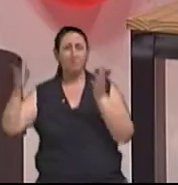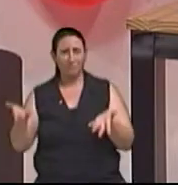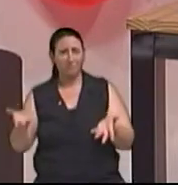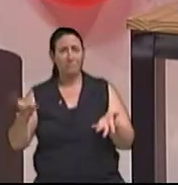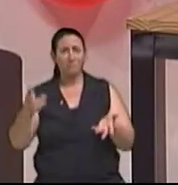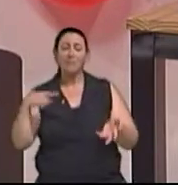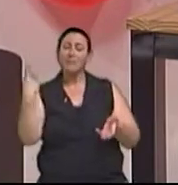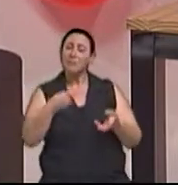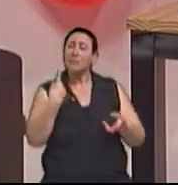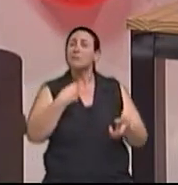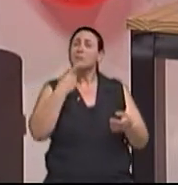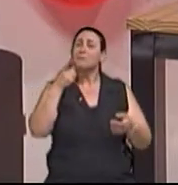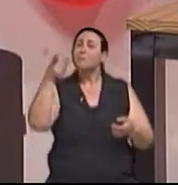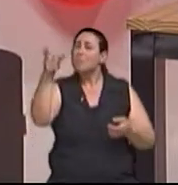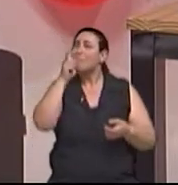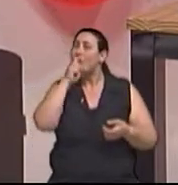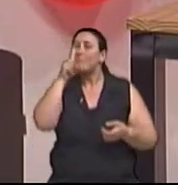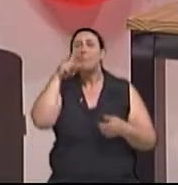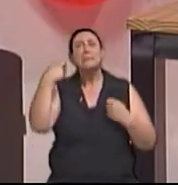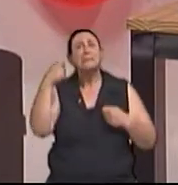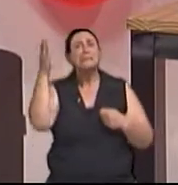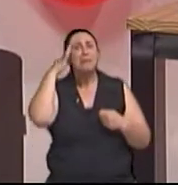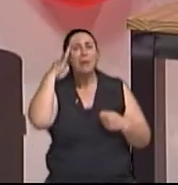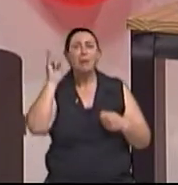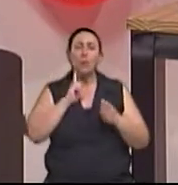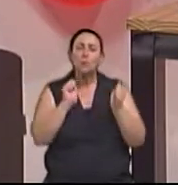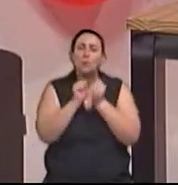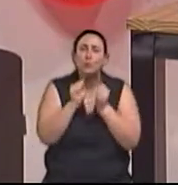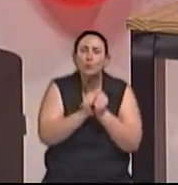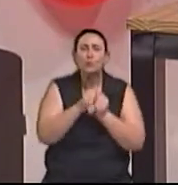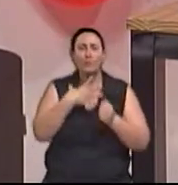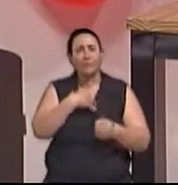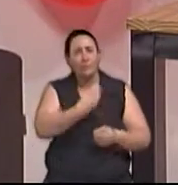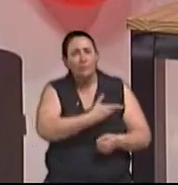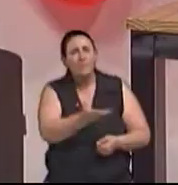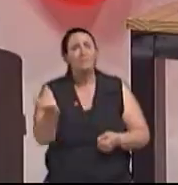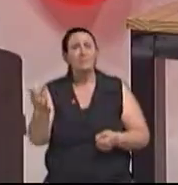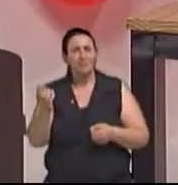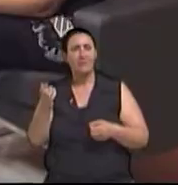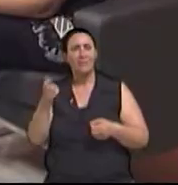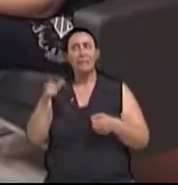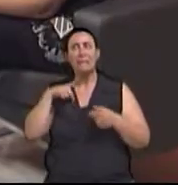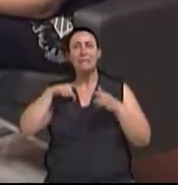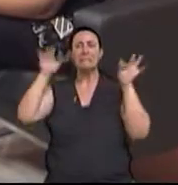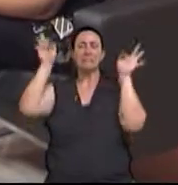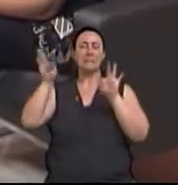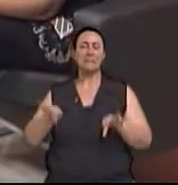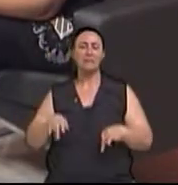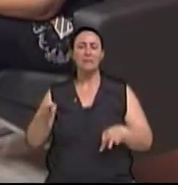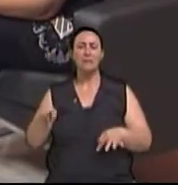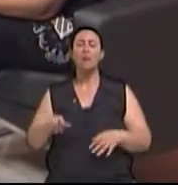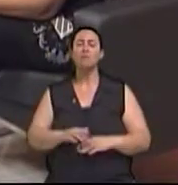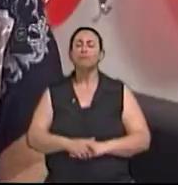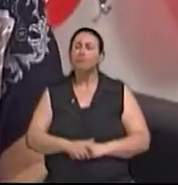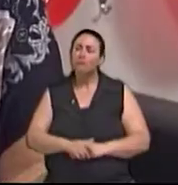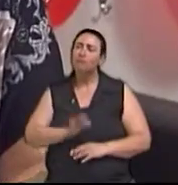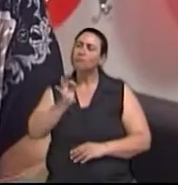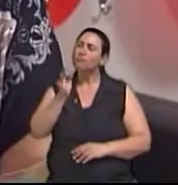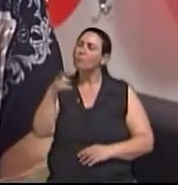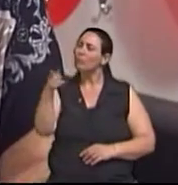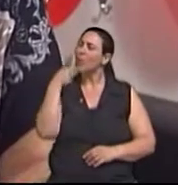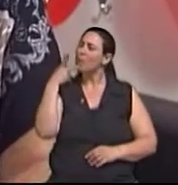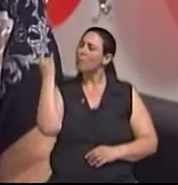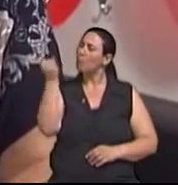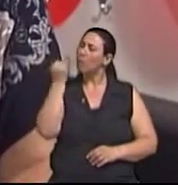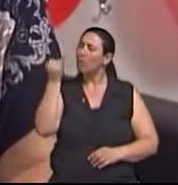os pais estar com seus é muito bom é muito agradável faz eles ficarem felizes você tá falando de duas coisas fundamental me parece